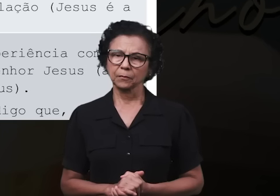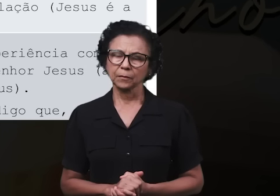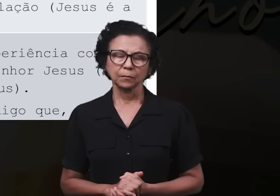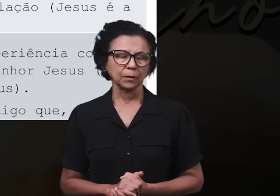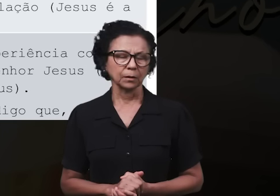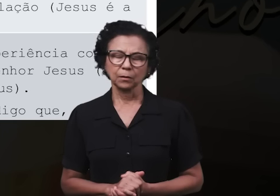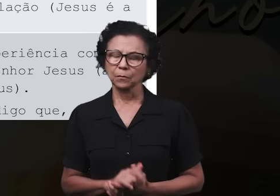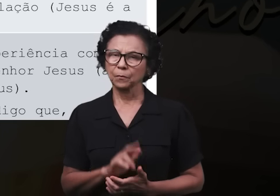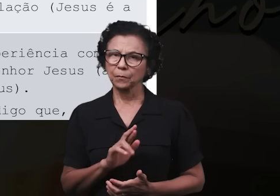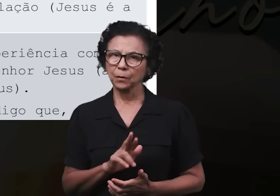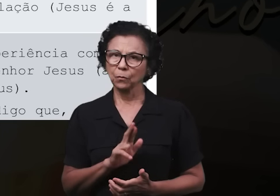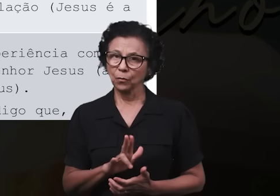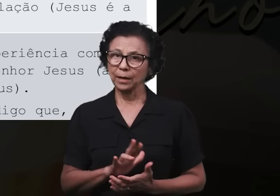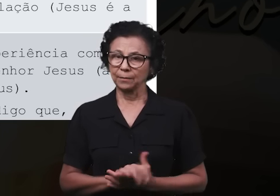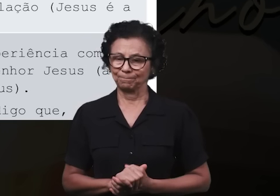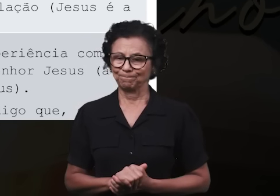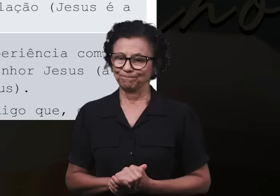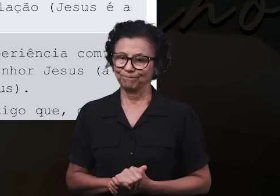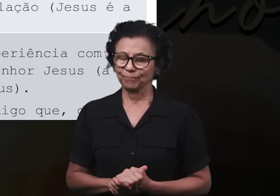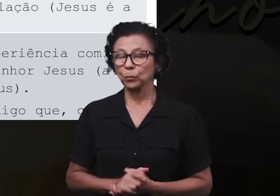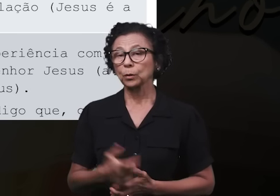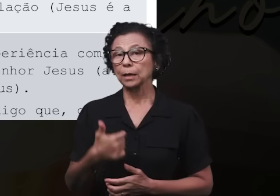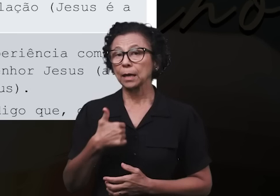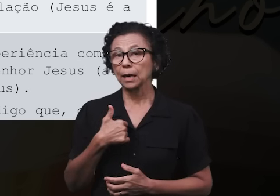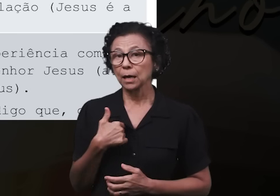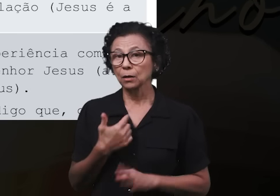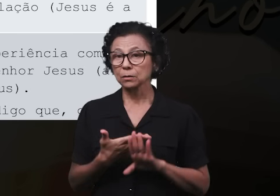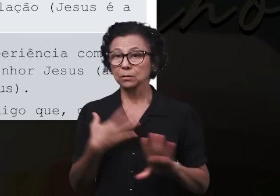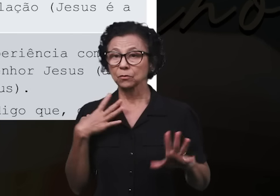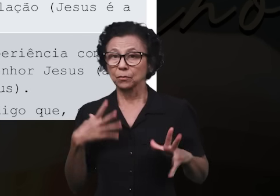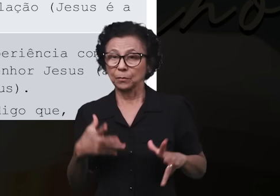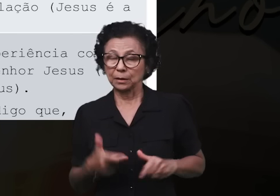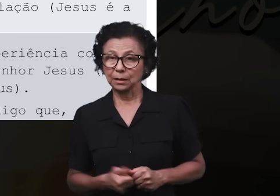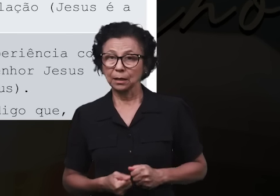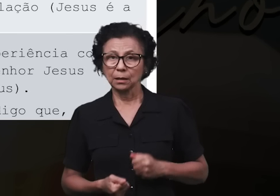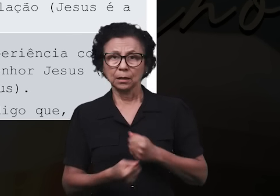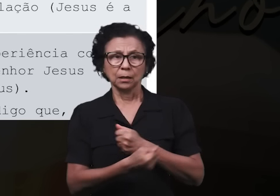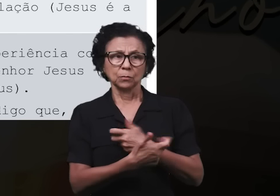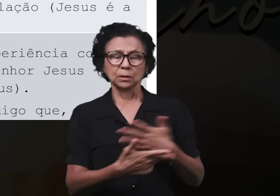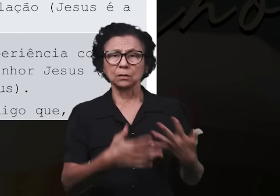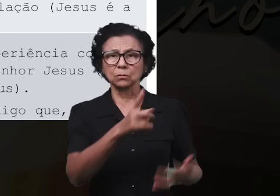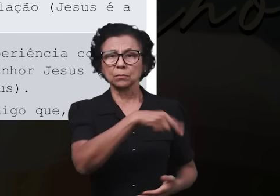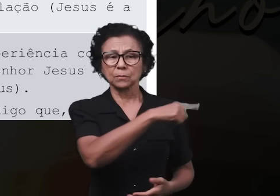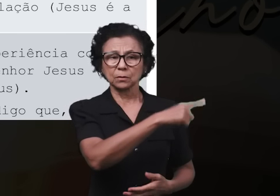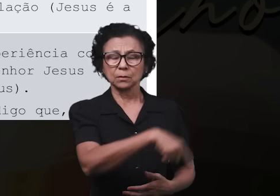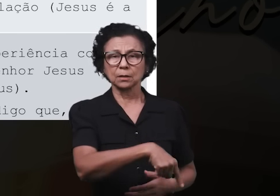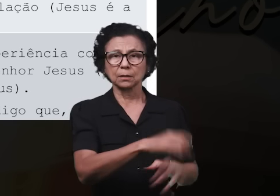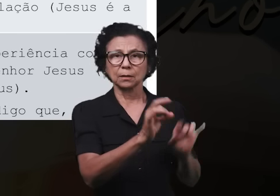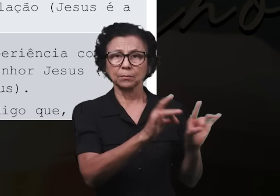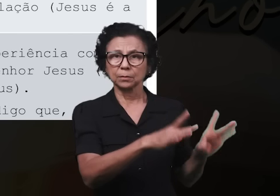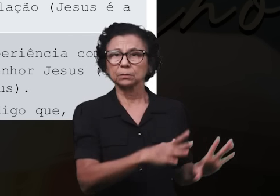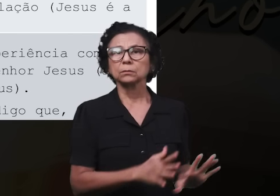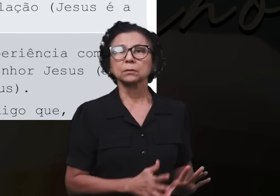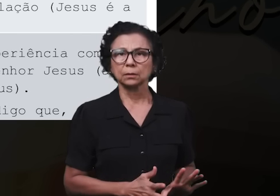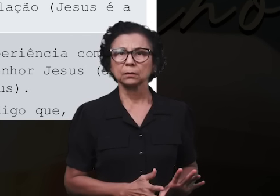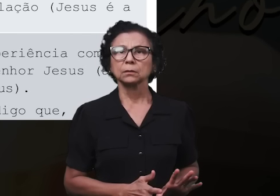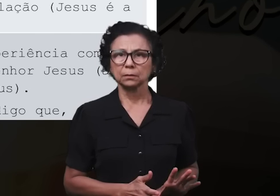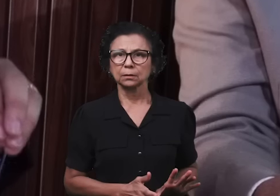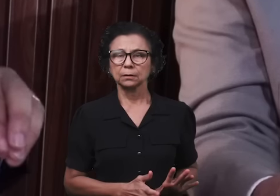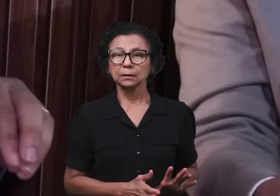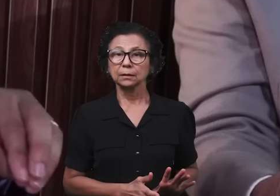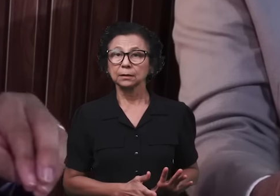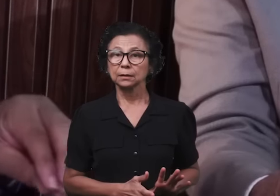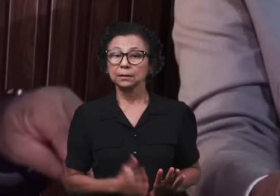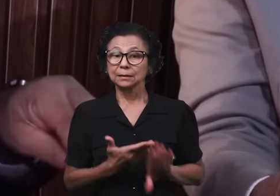eu posso me santificar não negando a mim mesmo? Não, isso não é uma vida de aparência.